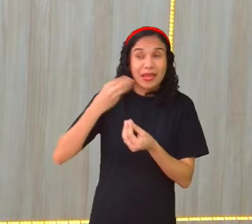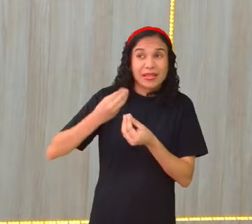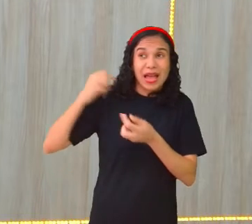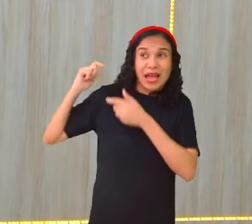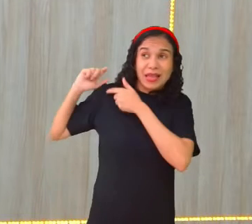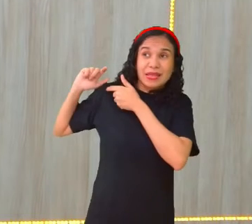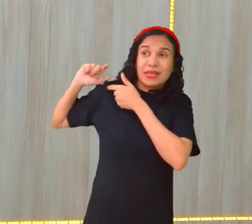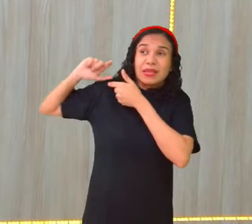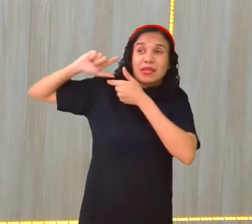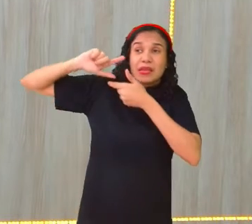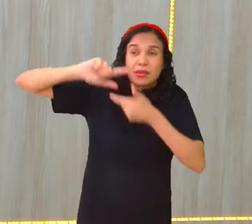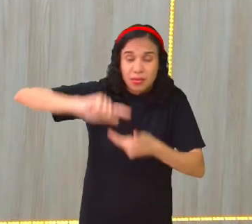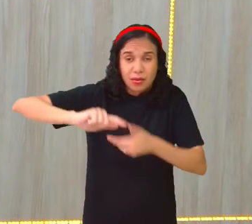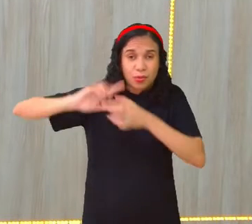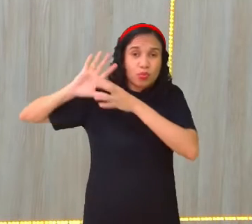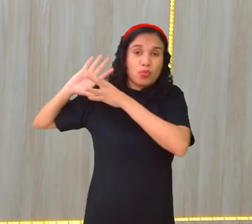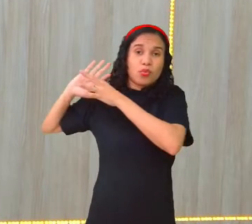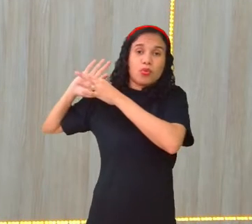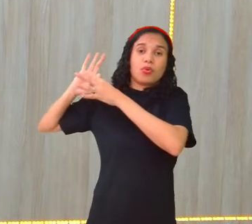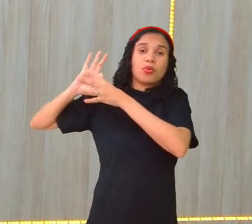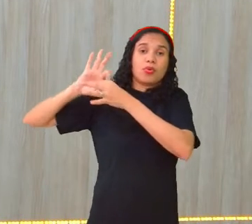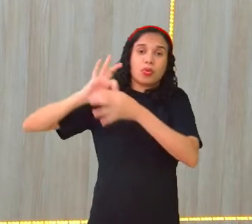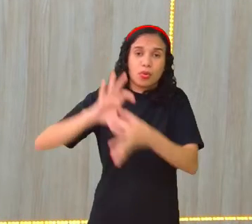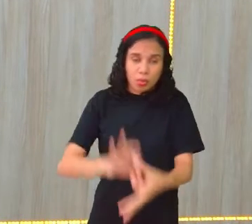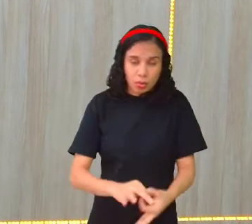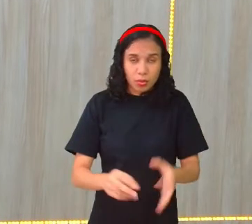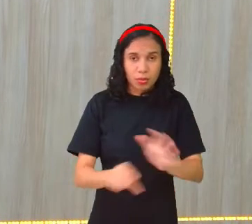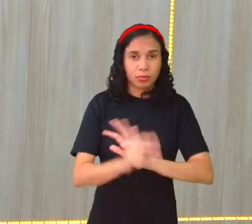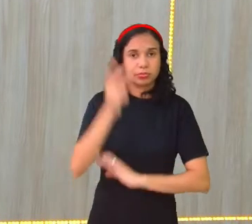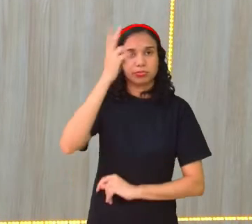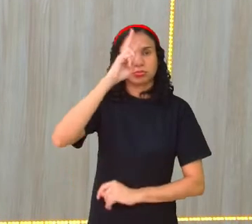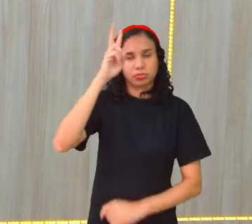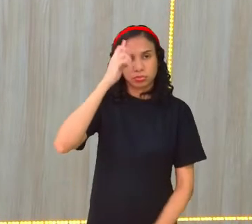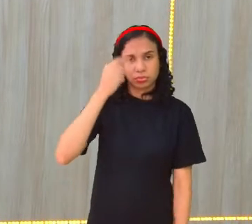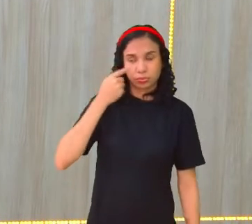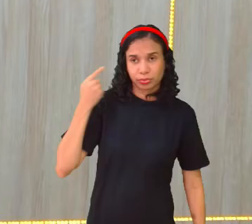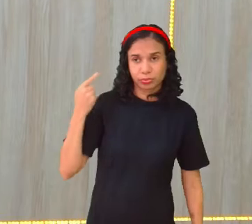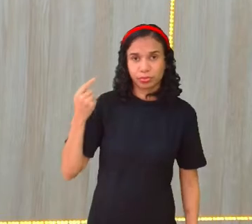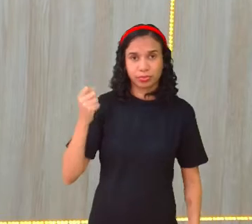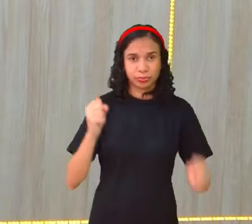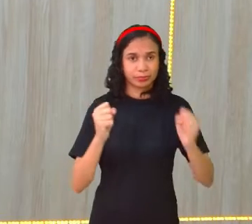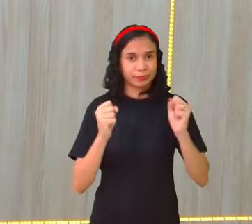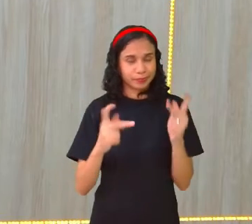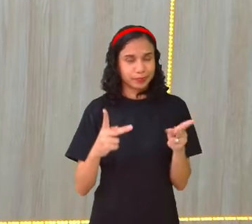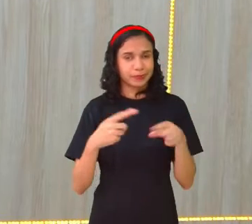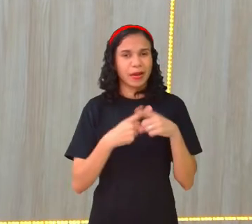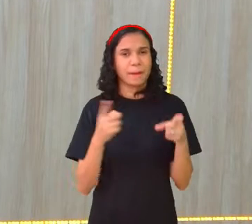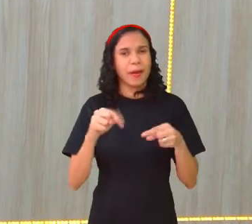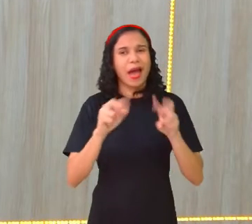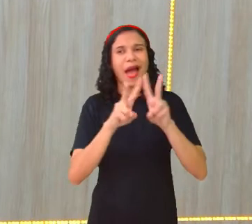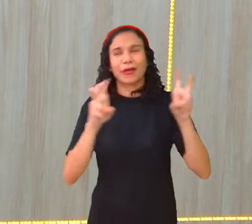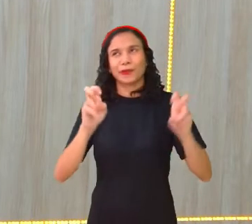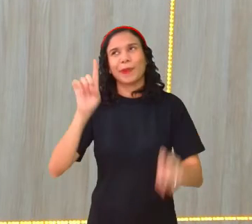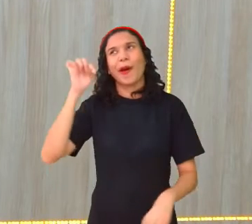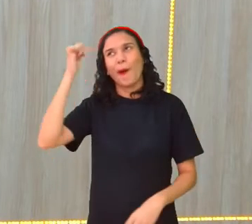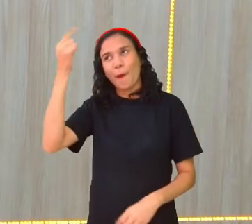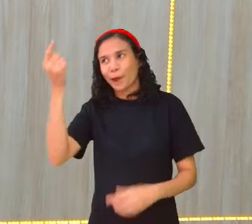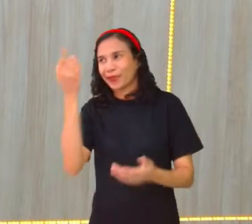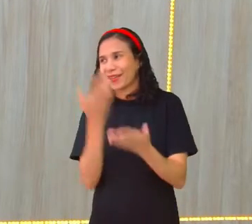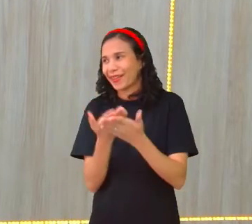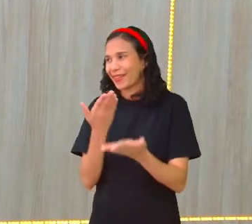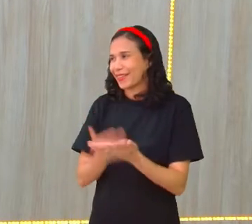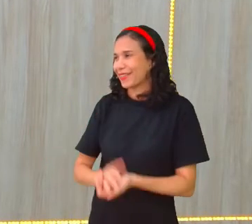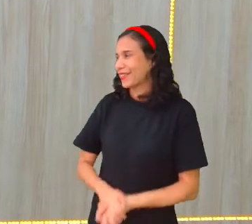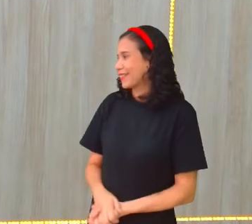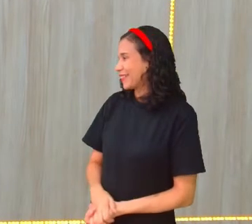Desse contexto histórico, né? Exato. Vem lá de trás do passado, ok? Mas aí isso é assunto para